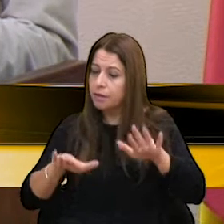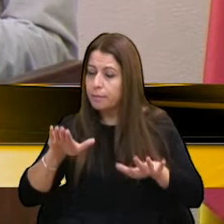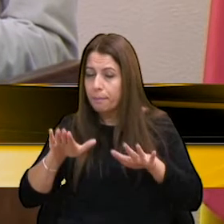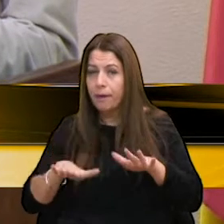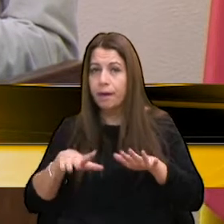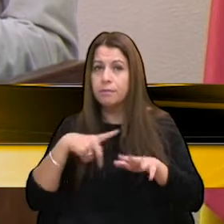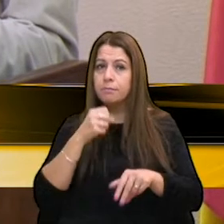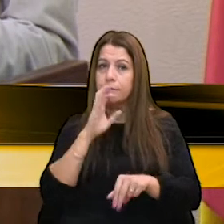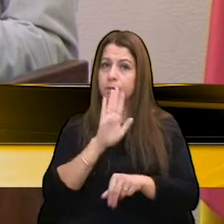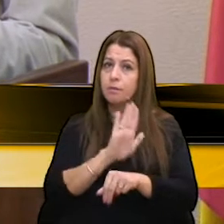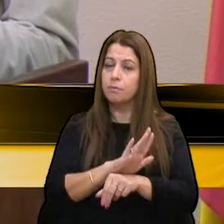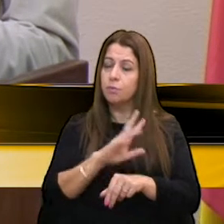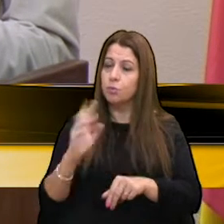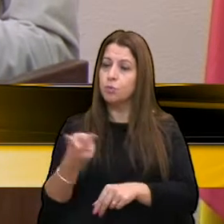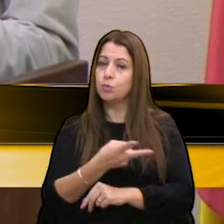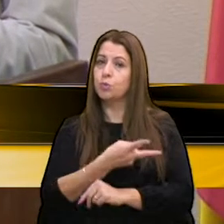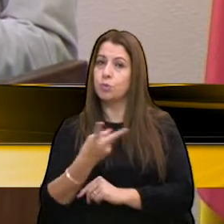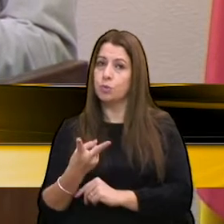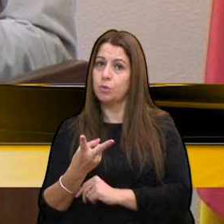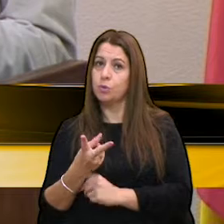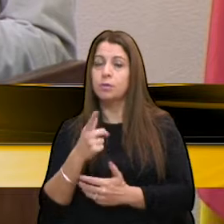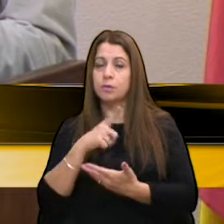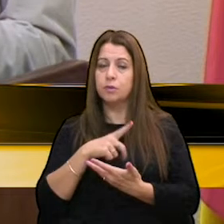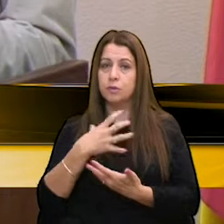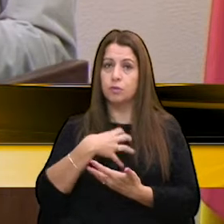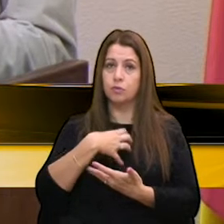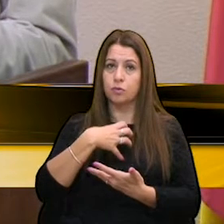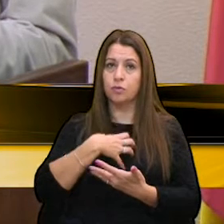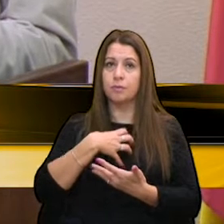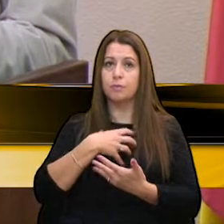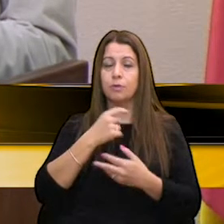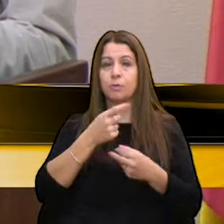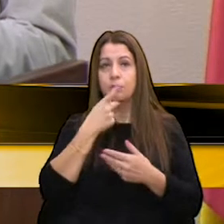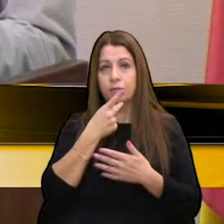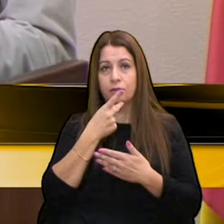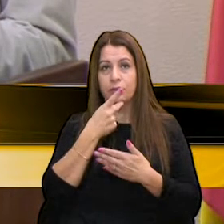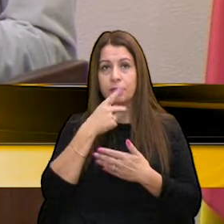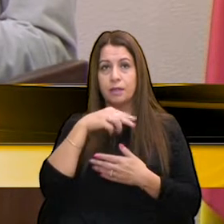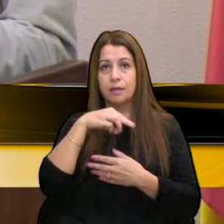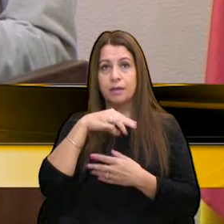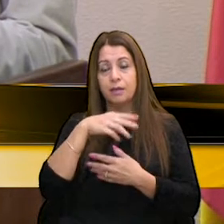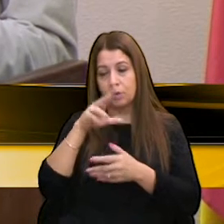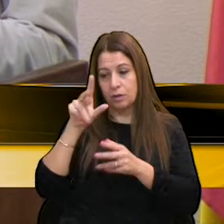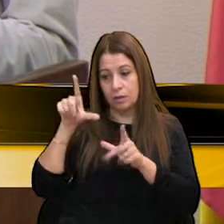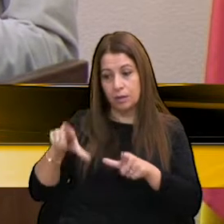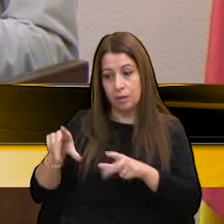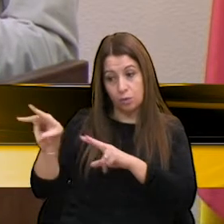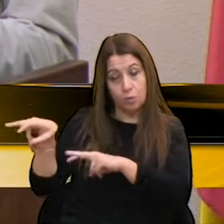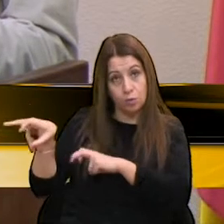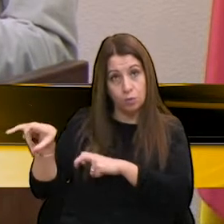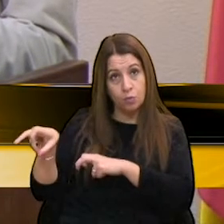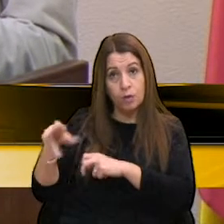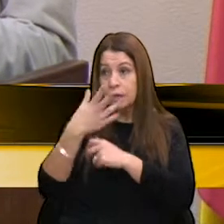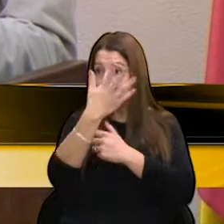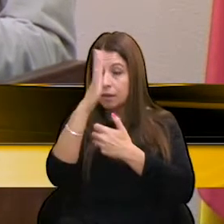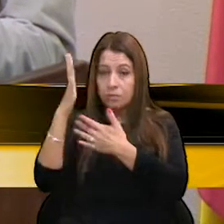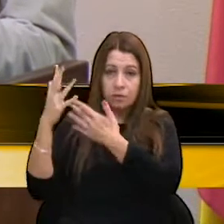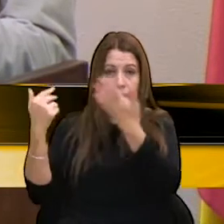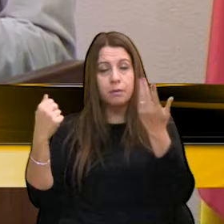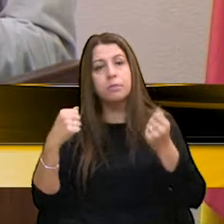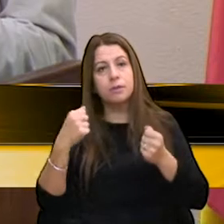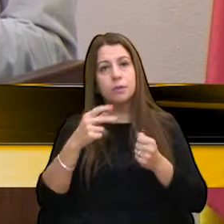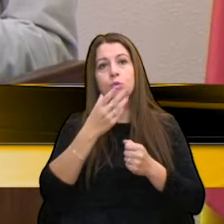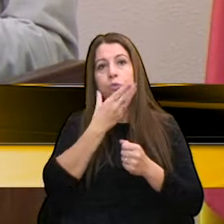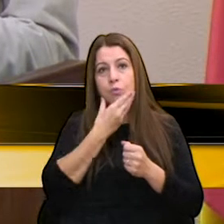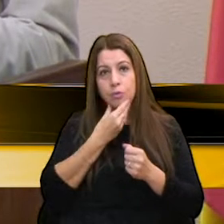trouxe benefícios para ambos. Deste modo, podemos afirmar que o meio rural e a natureza precisam do